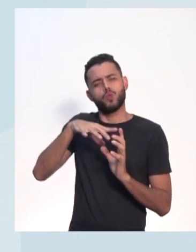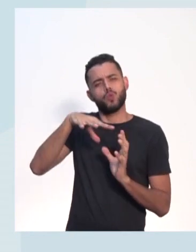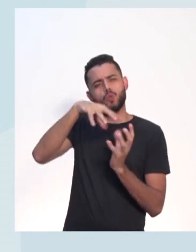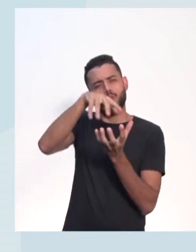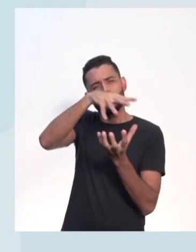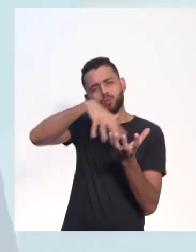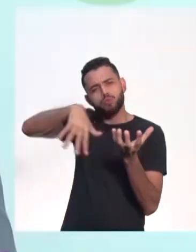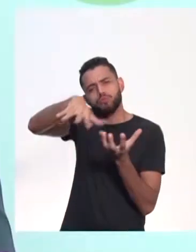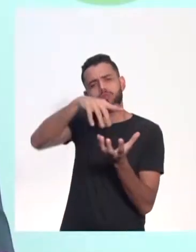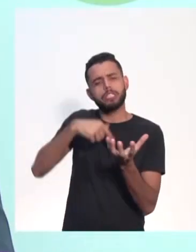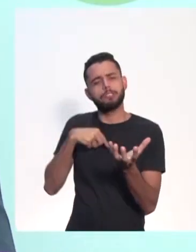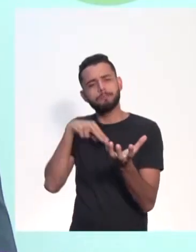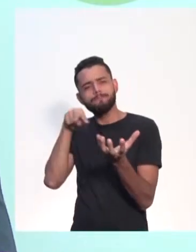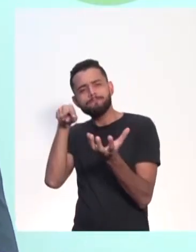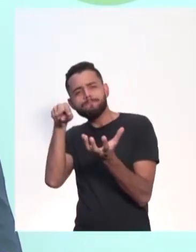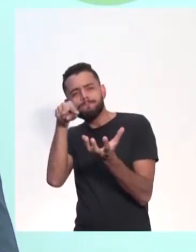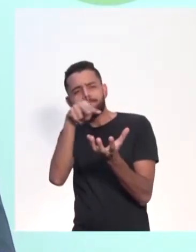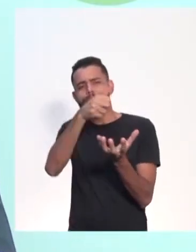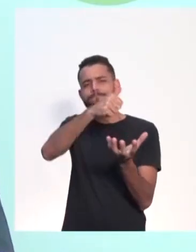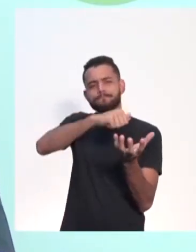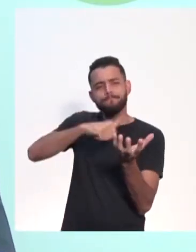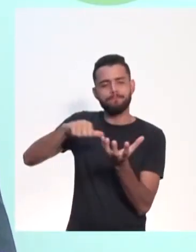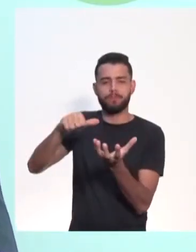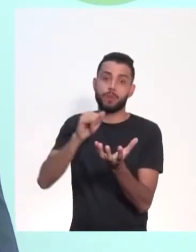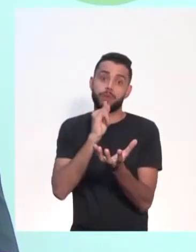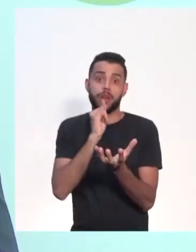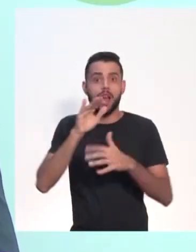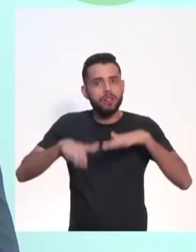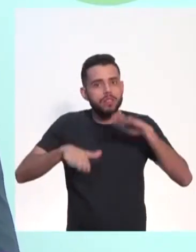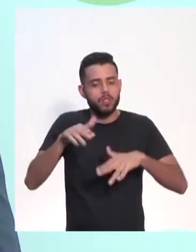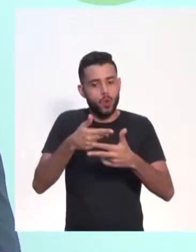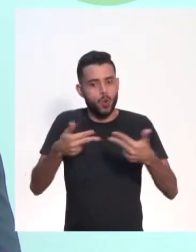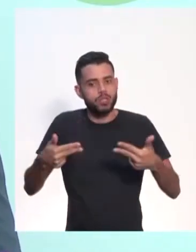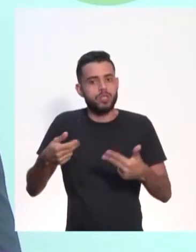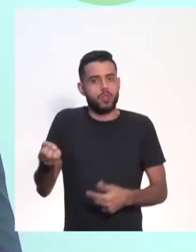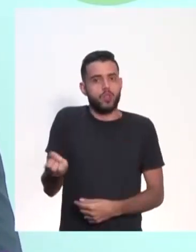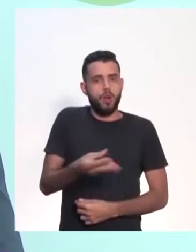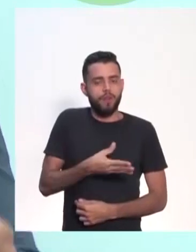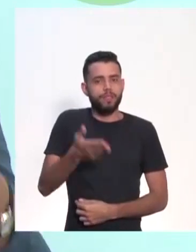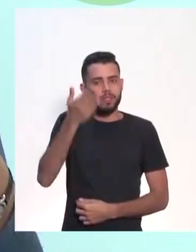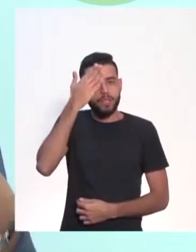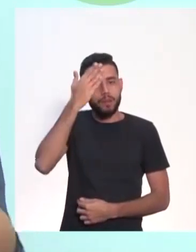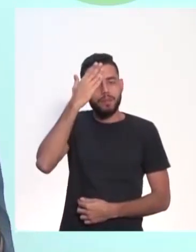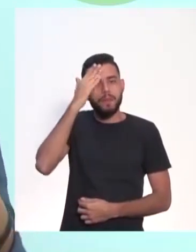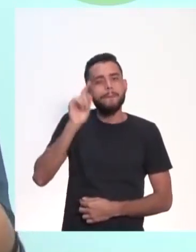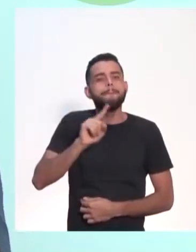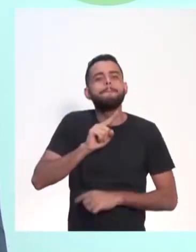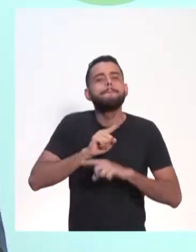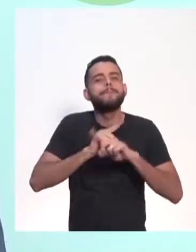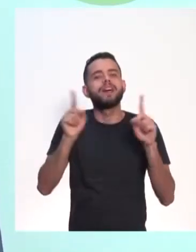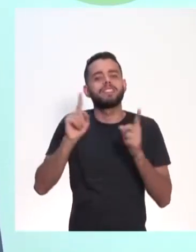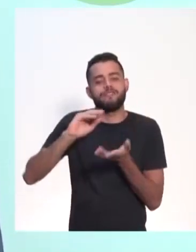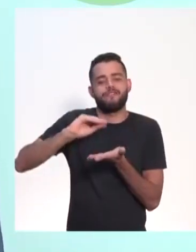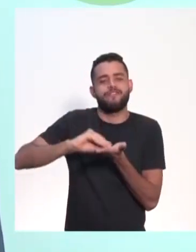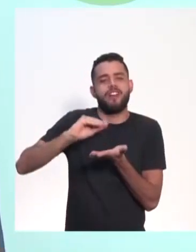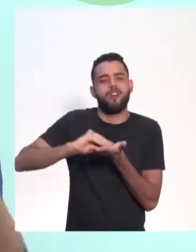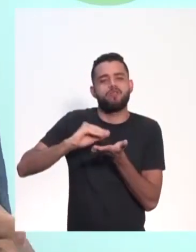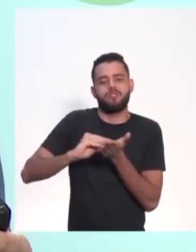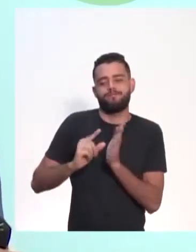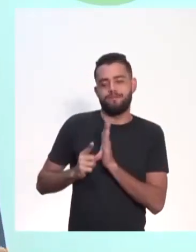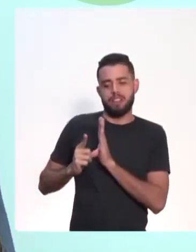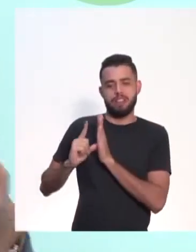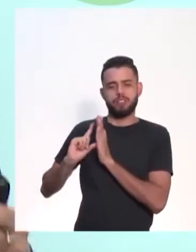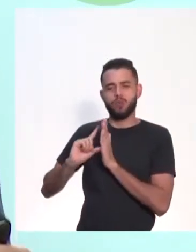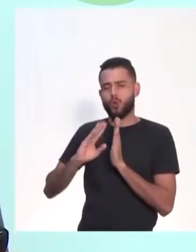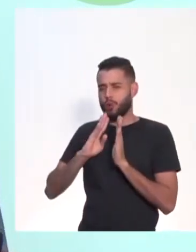quer se posicionar, a gente entende coisas novas, mas a gente não tem o conhecimento anterior suficiente para